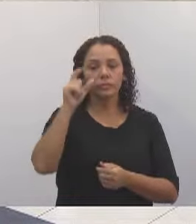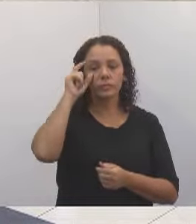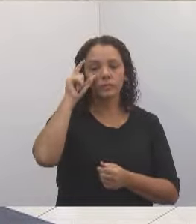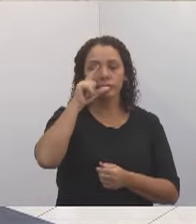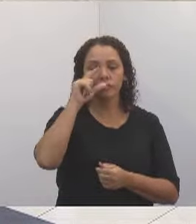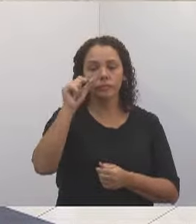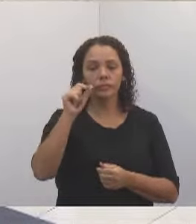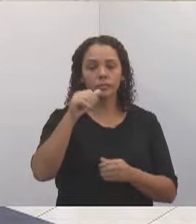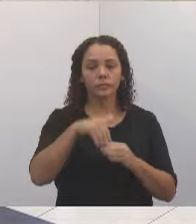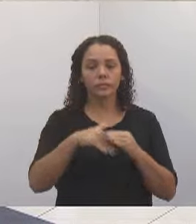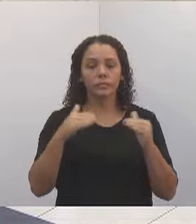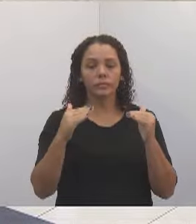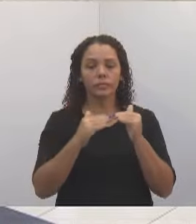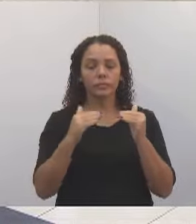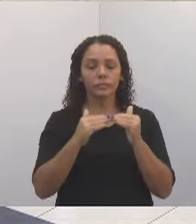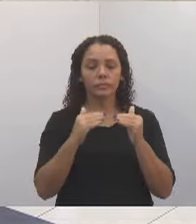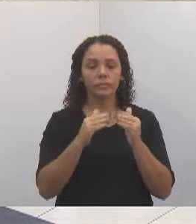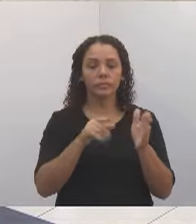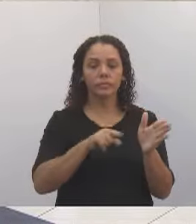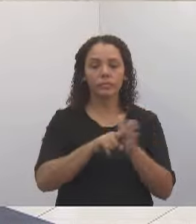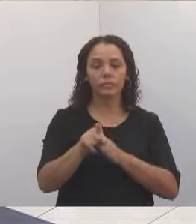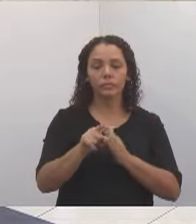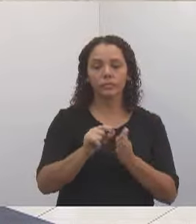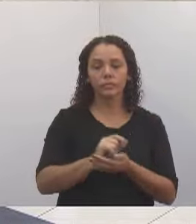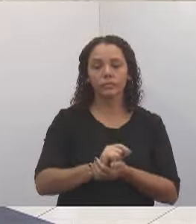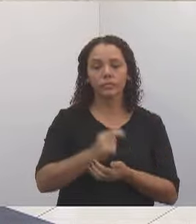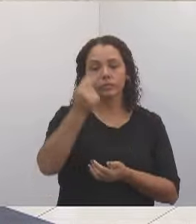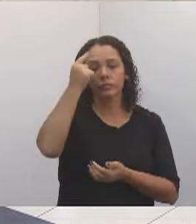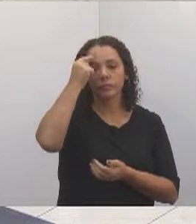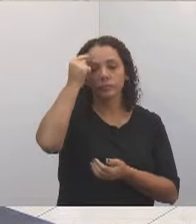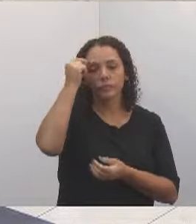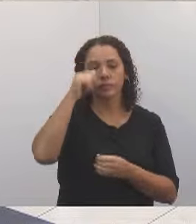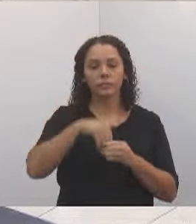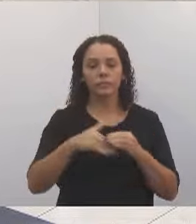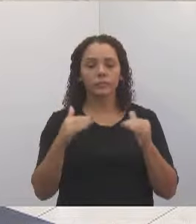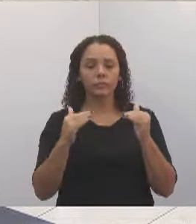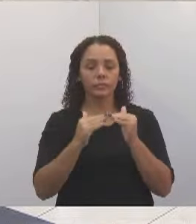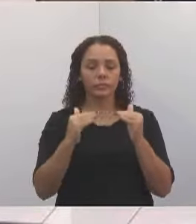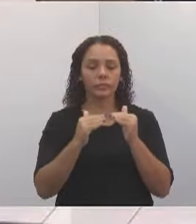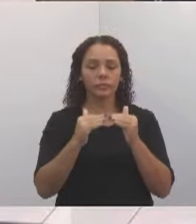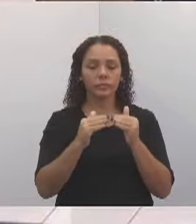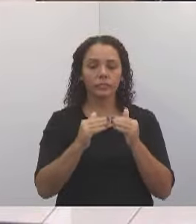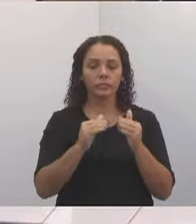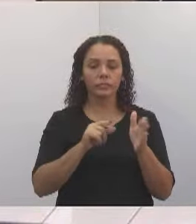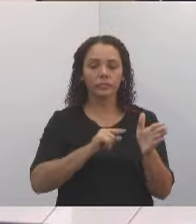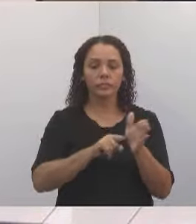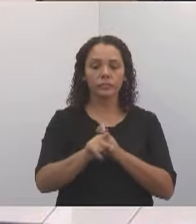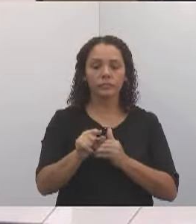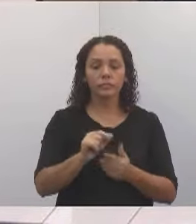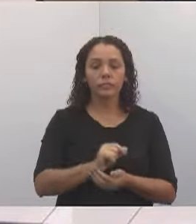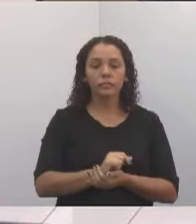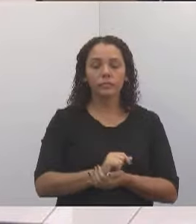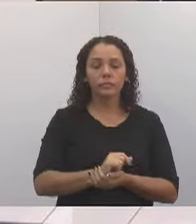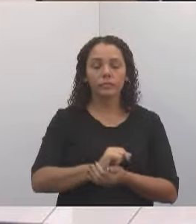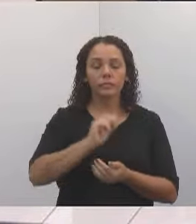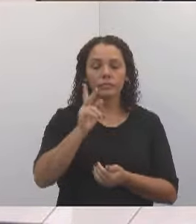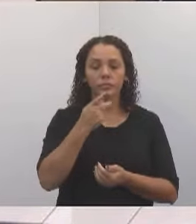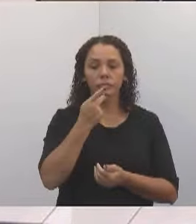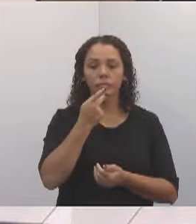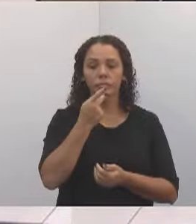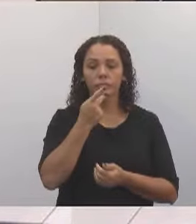Rosa. Favorável. Como voto, vereador Edgar Sasaki. Favorável. Como voto, vereador Hernani